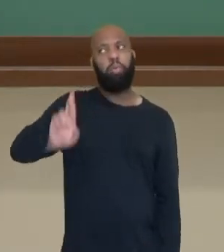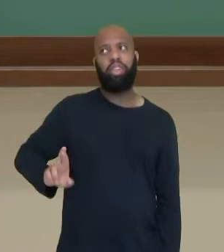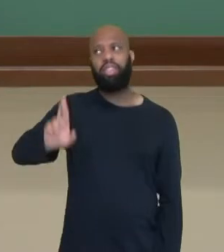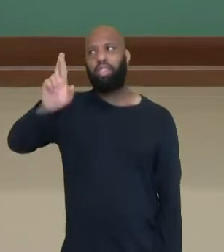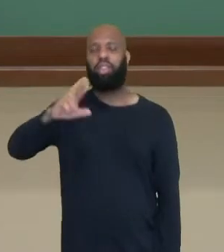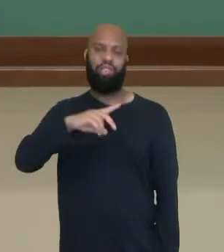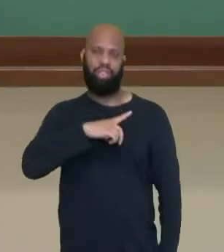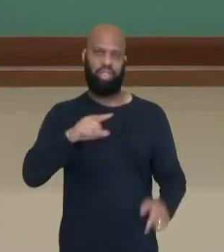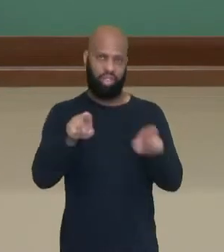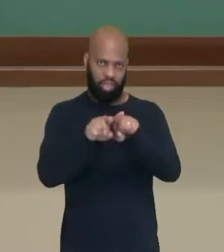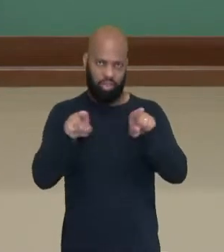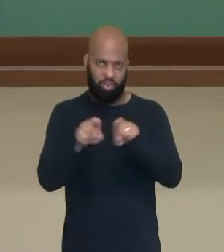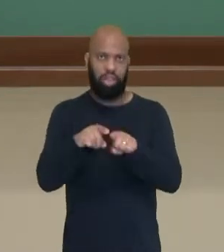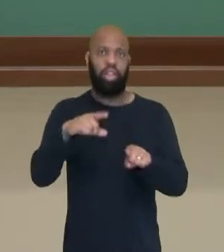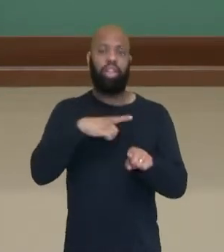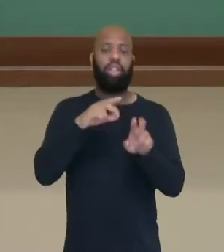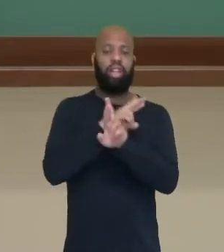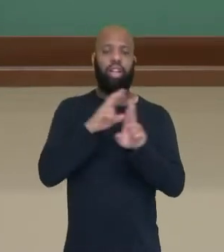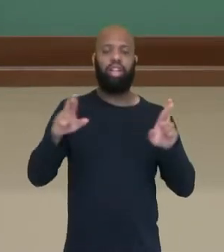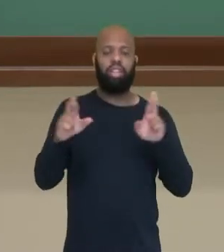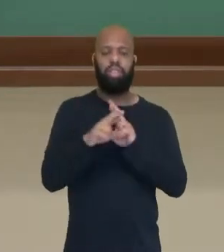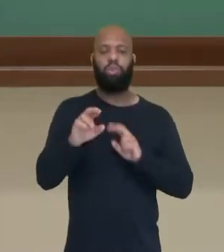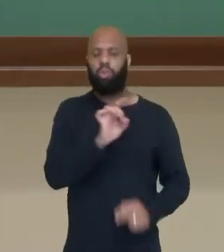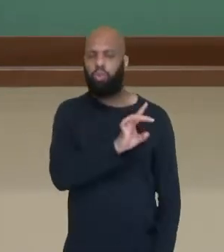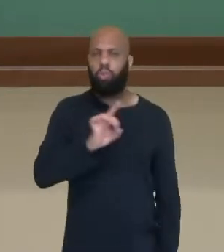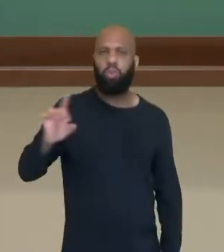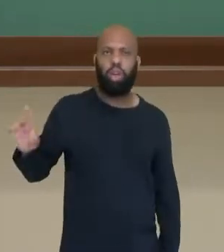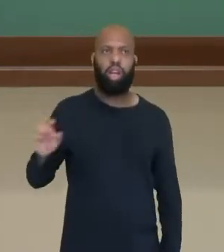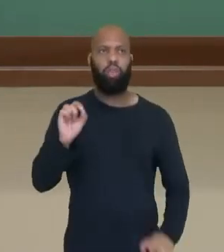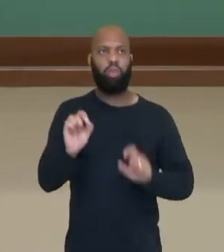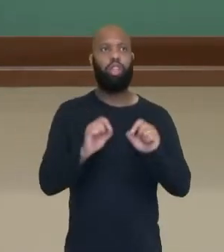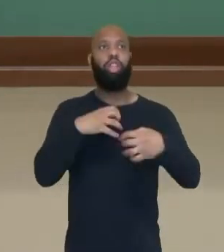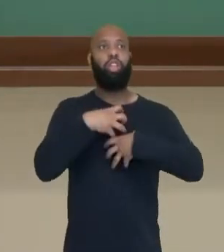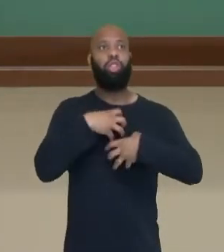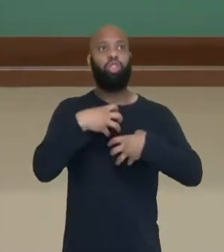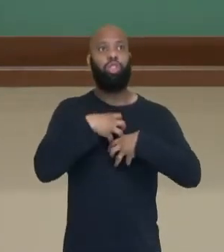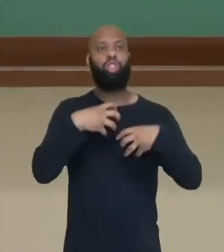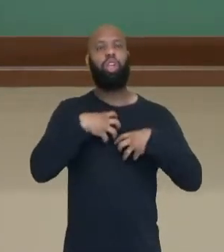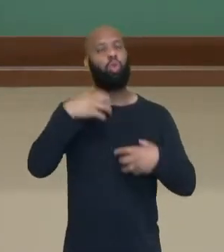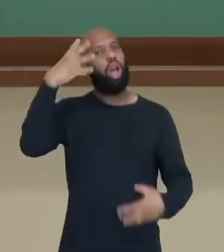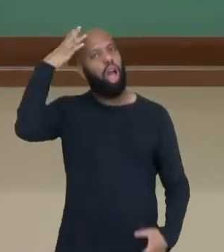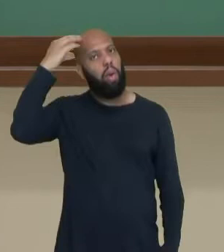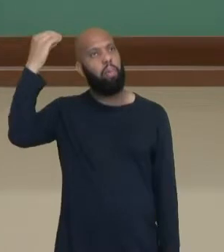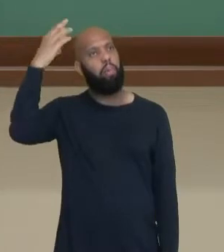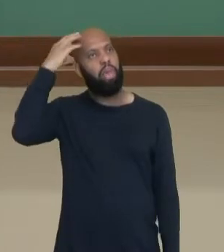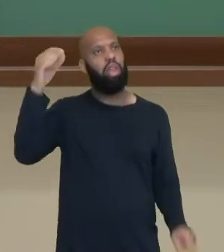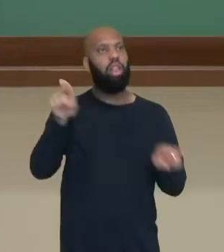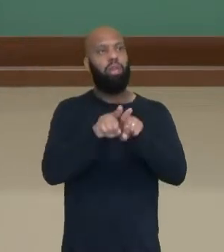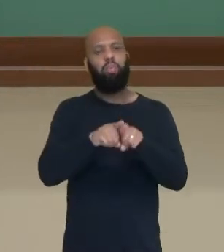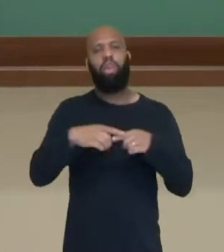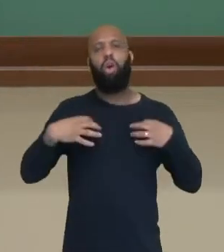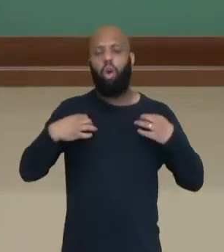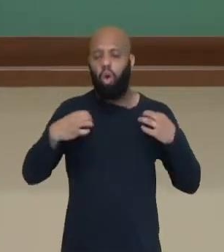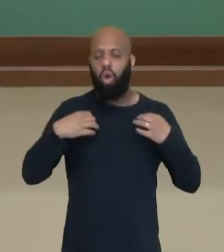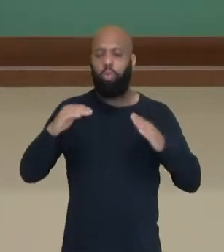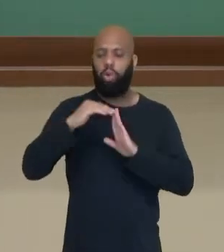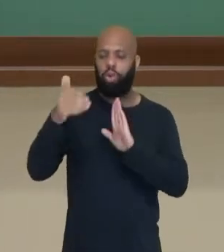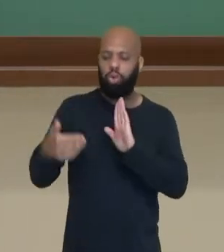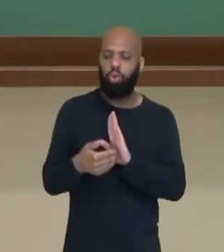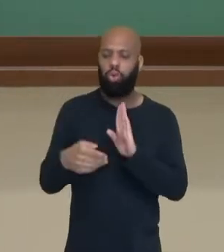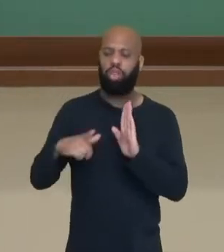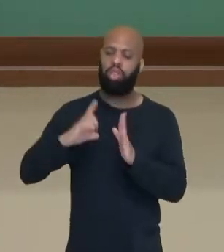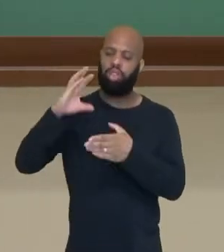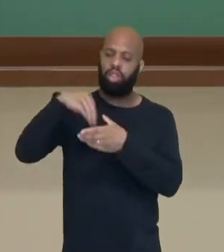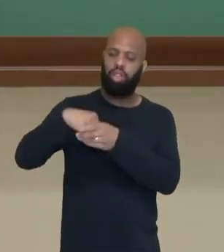representatividade envolvendo cada penteado de cabelo, cada vestimenta. Tudo dentro do ambiente